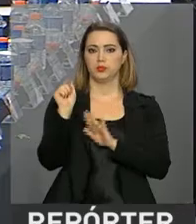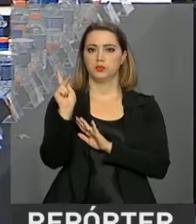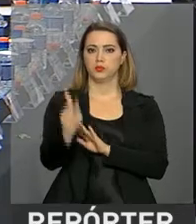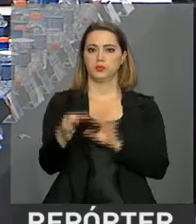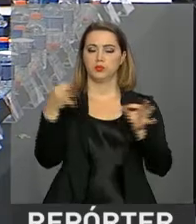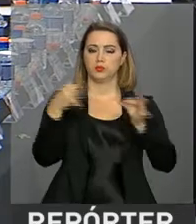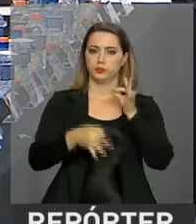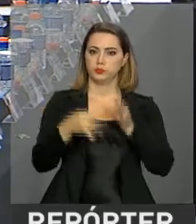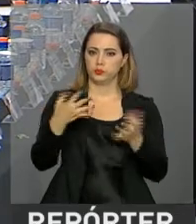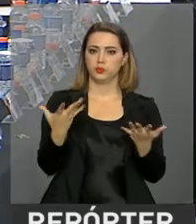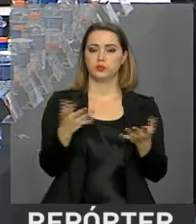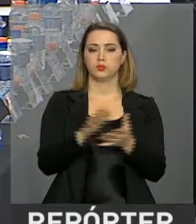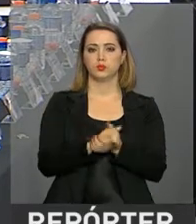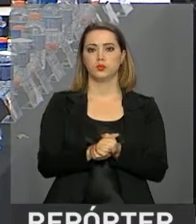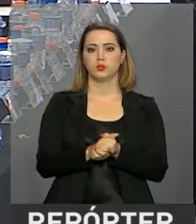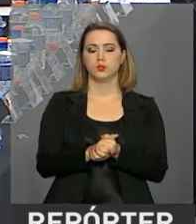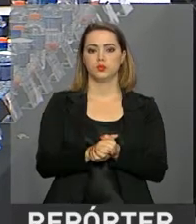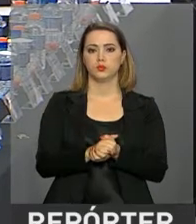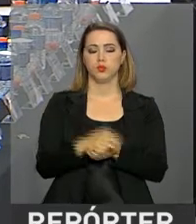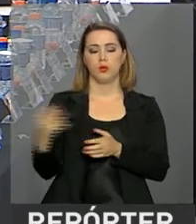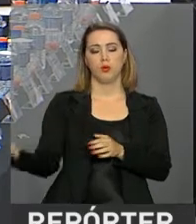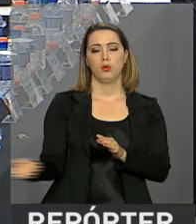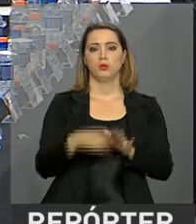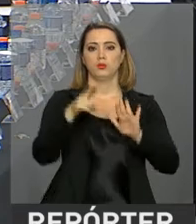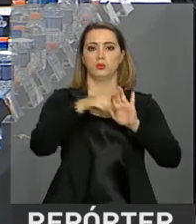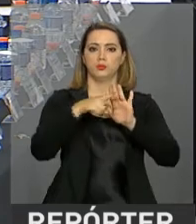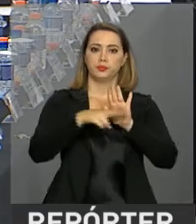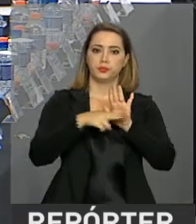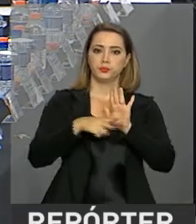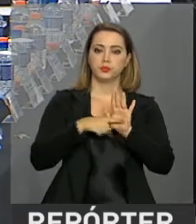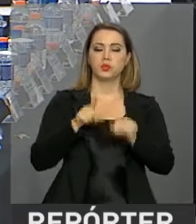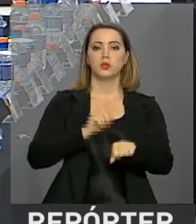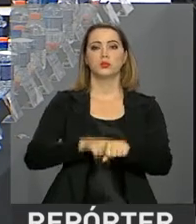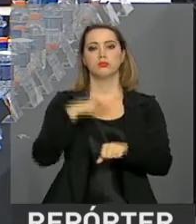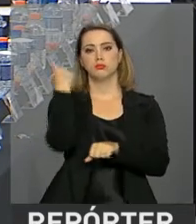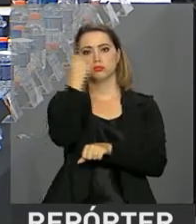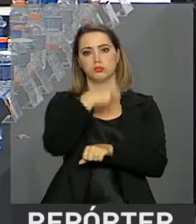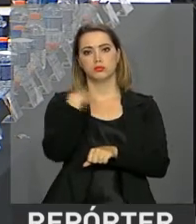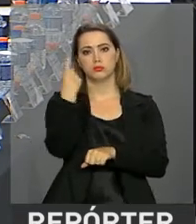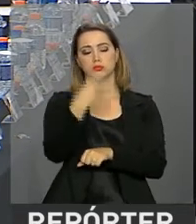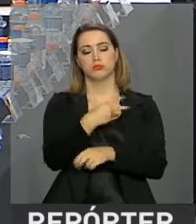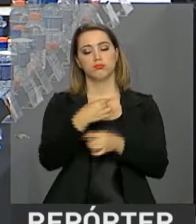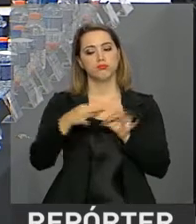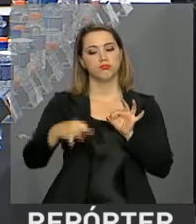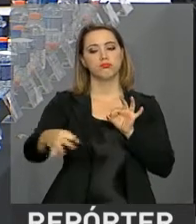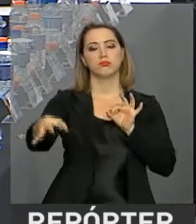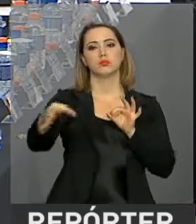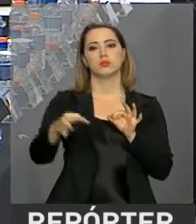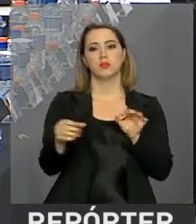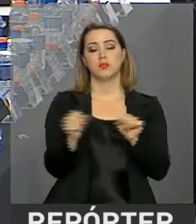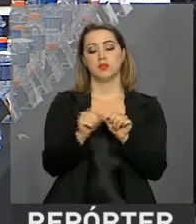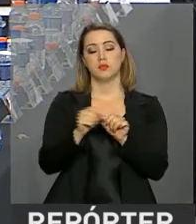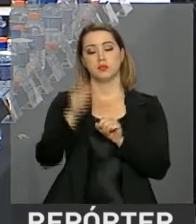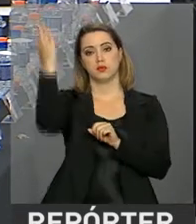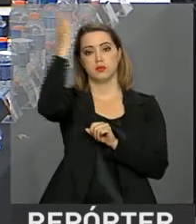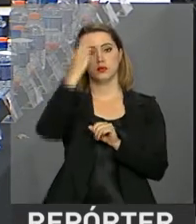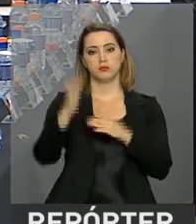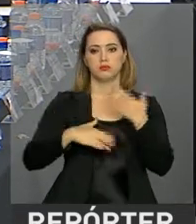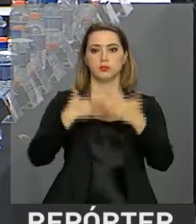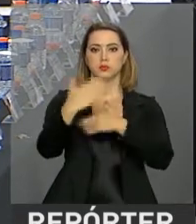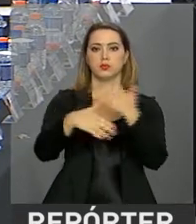Uma reforma ampla, que dure por muito tempo, para fazer o Brasil crescer, tornando a